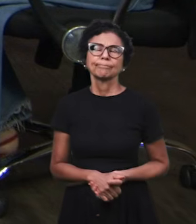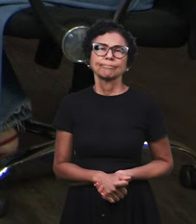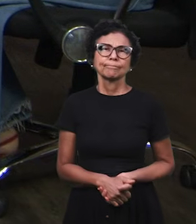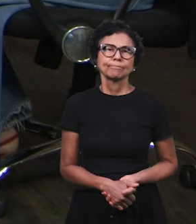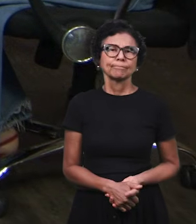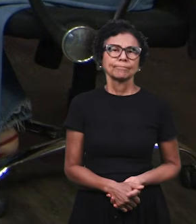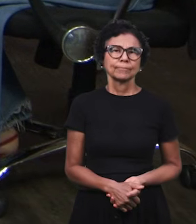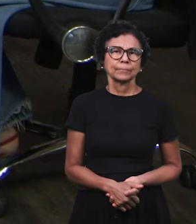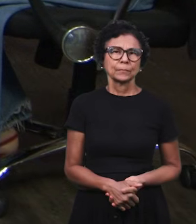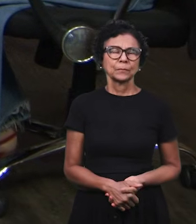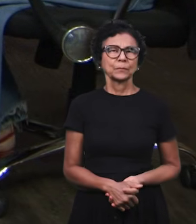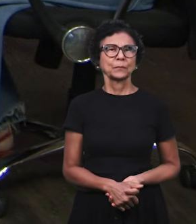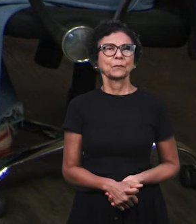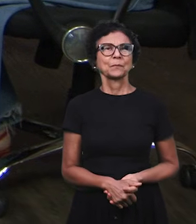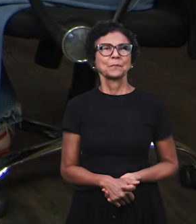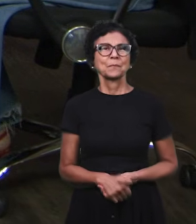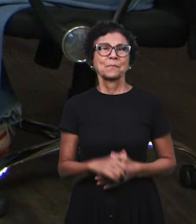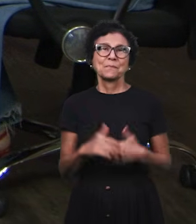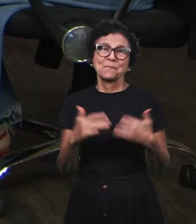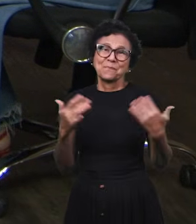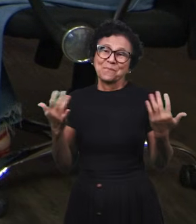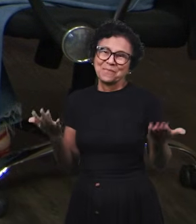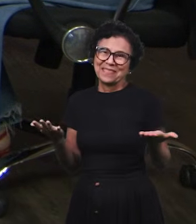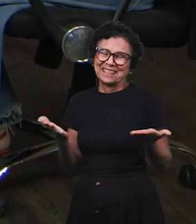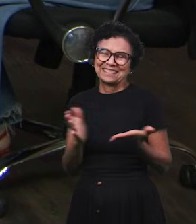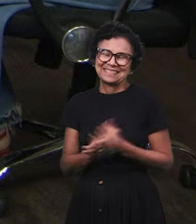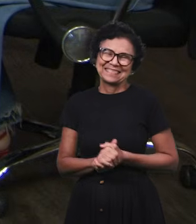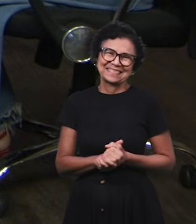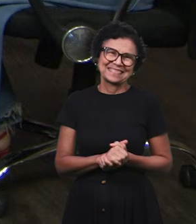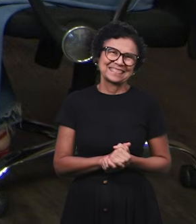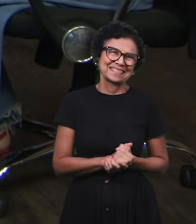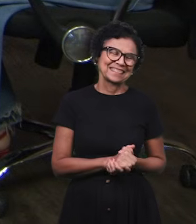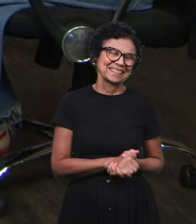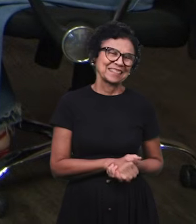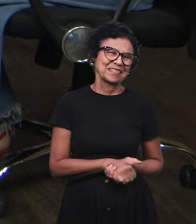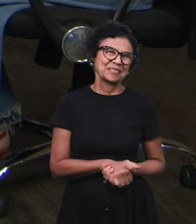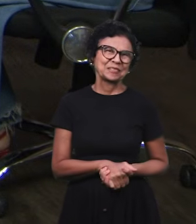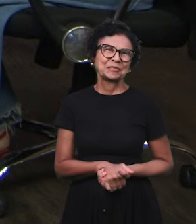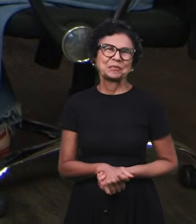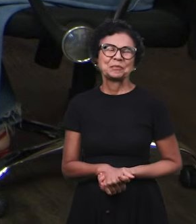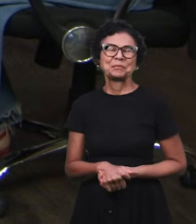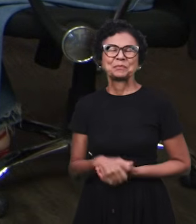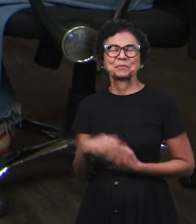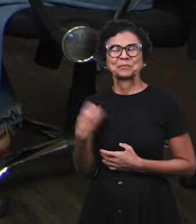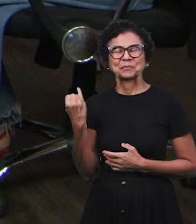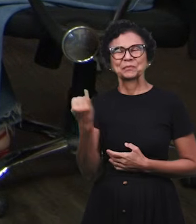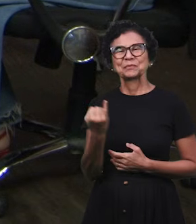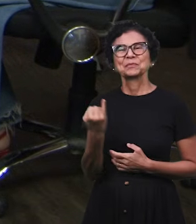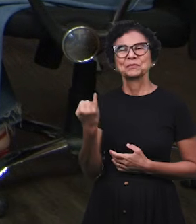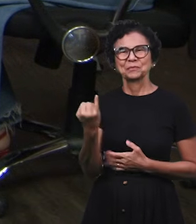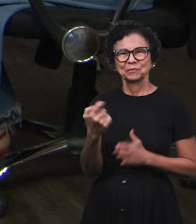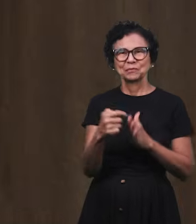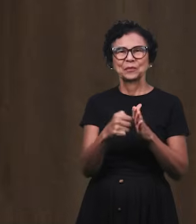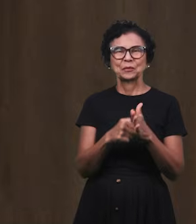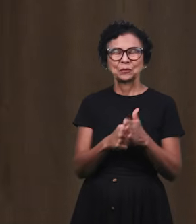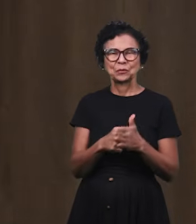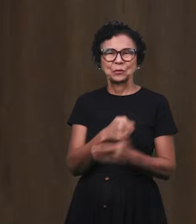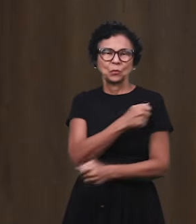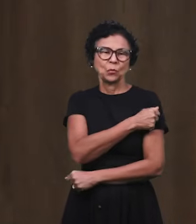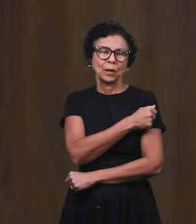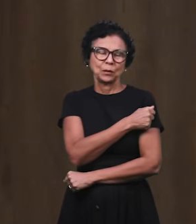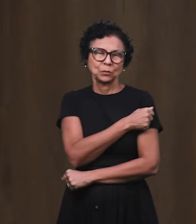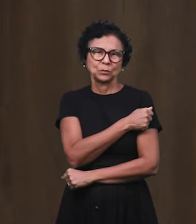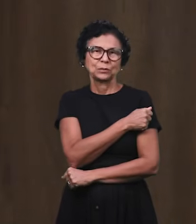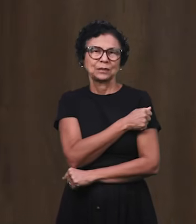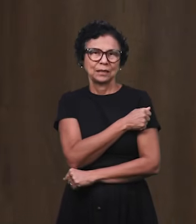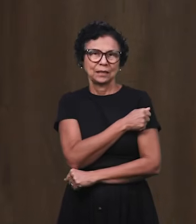ela é importante, né, para o aluno de direito entender. E para aqueles que estão prestando vestibular, às vezes você, eu não quero ser